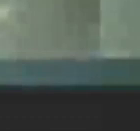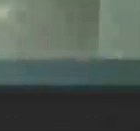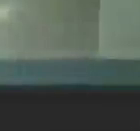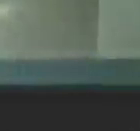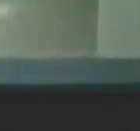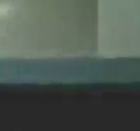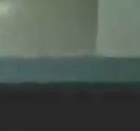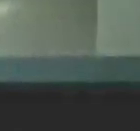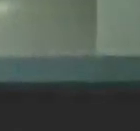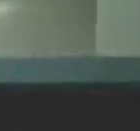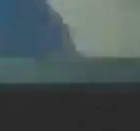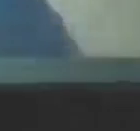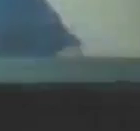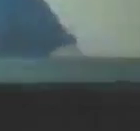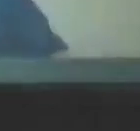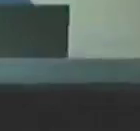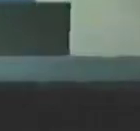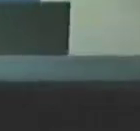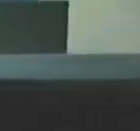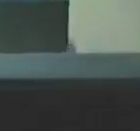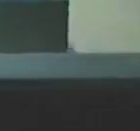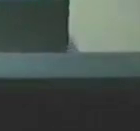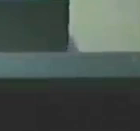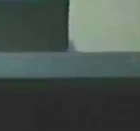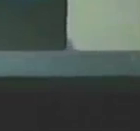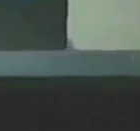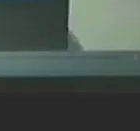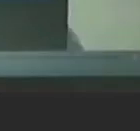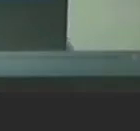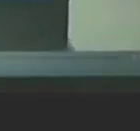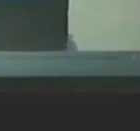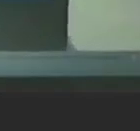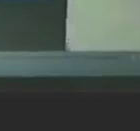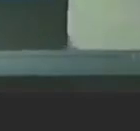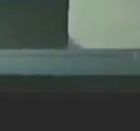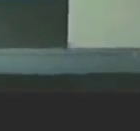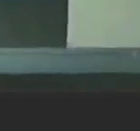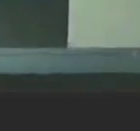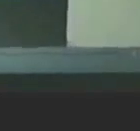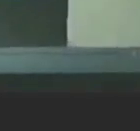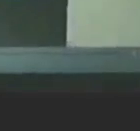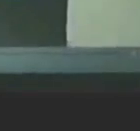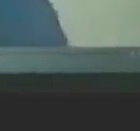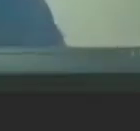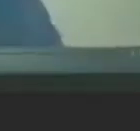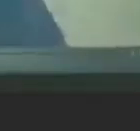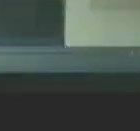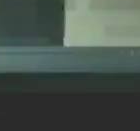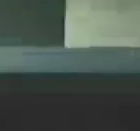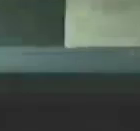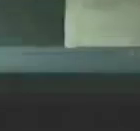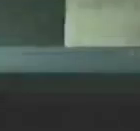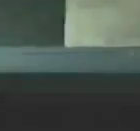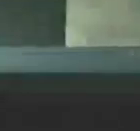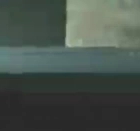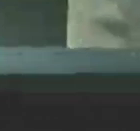Matarazzo. Segunda-feira levamos à tribuna uma reivindicação aqui da comunidade de que sala de aula estava faltando os pisos